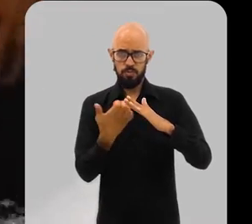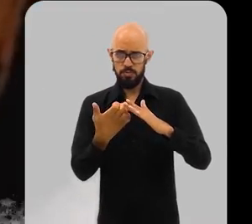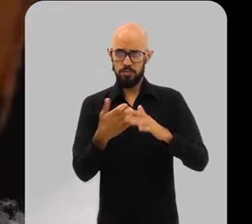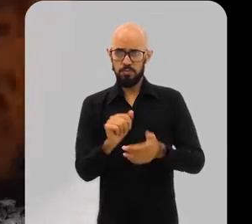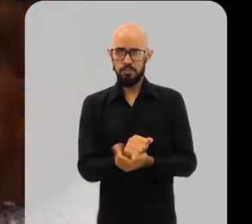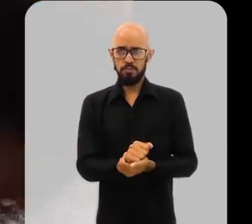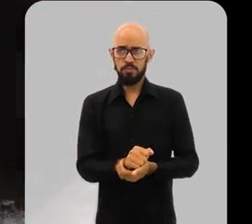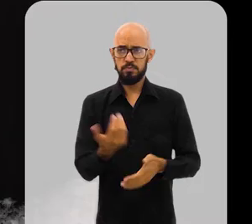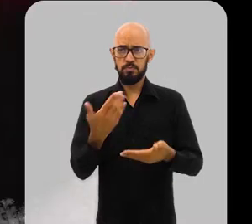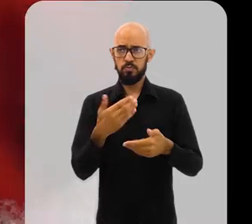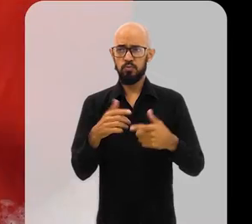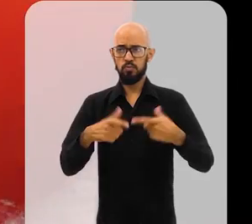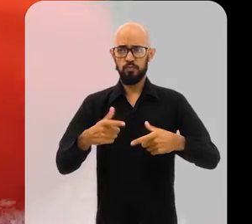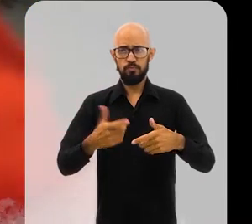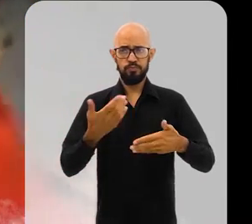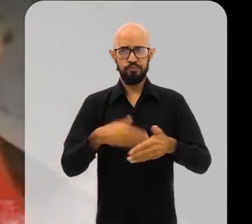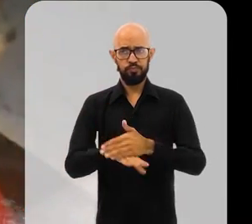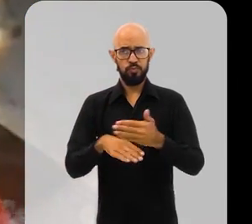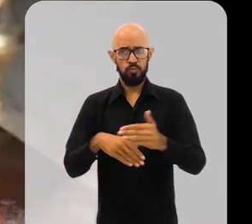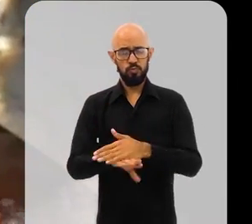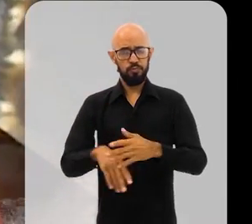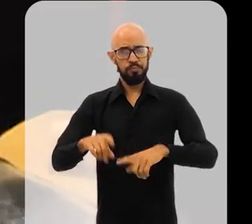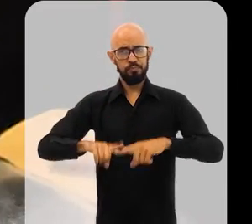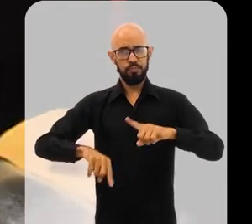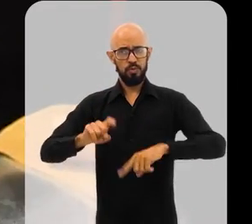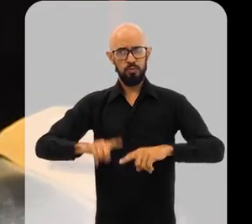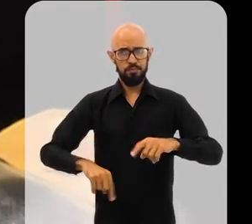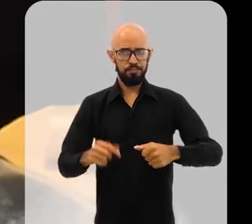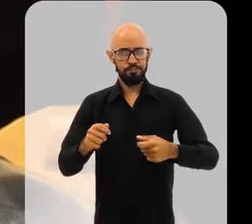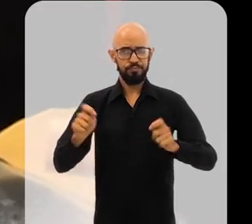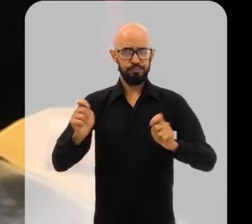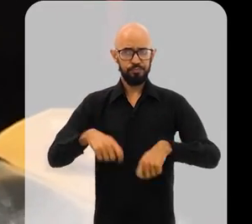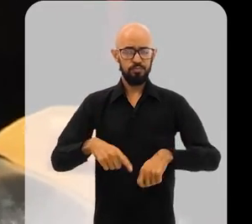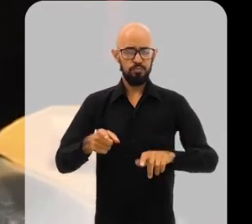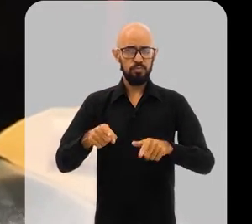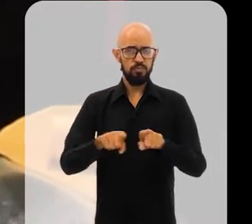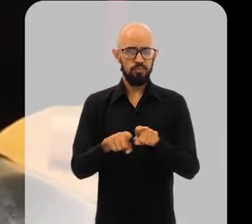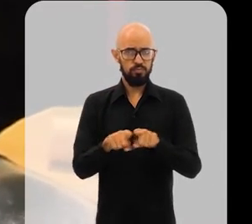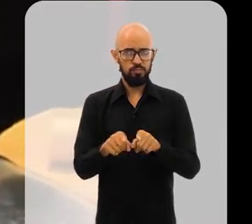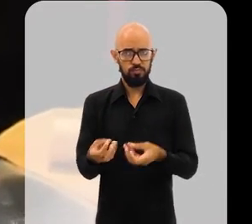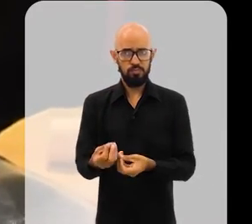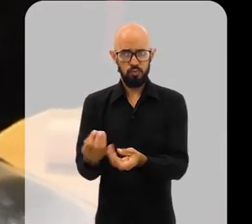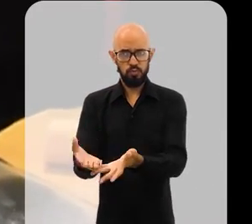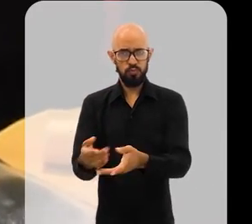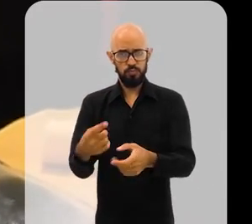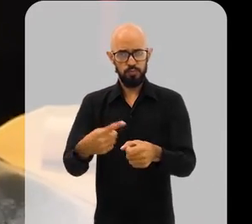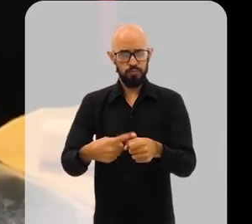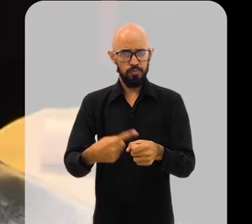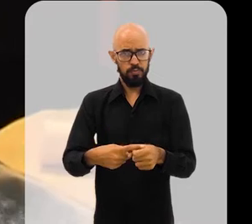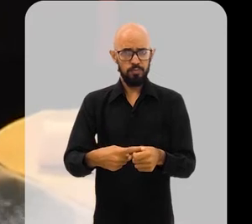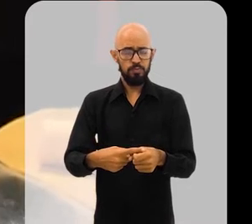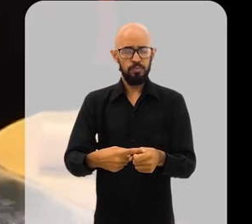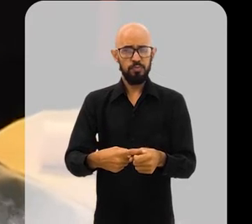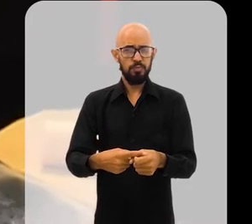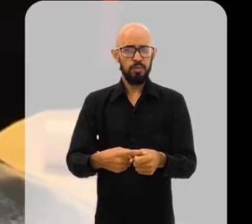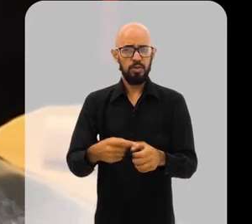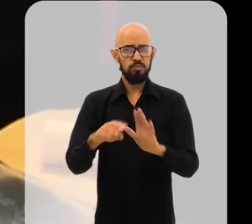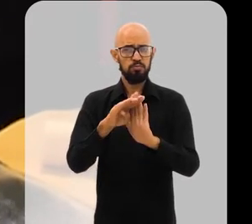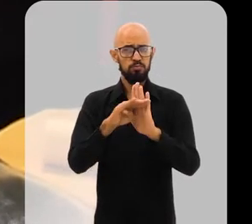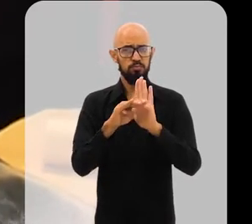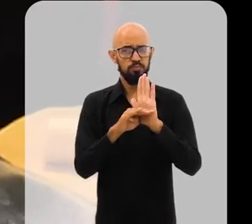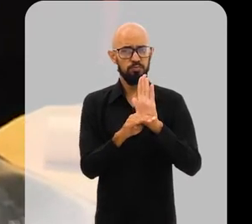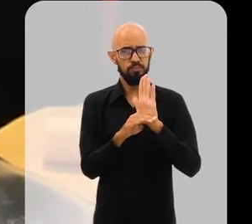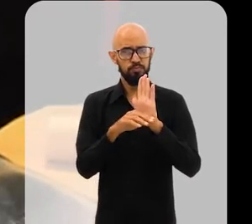Um espaço onde a gente guardasse toda a nossa tralha, ensaiasse e ainda pudesse, de alguma forma, ofertar para a cidade uma